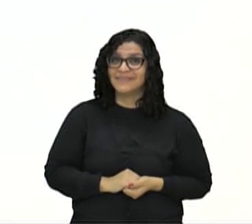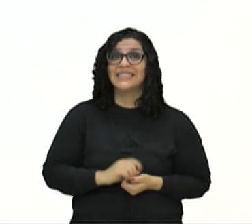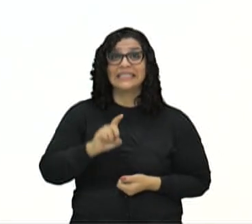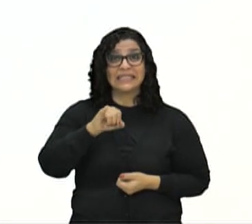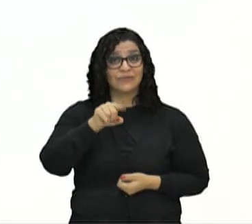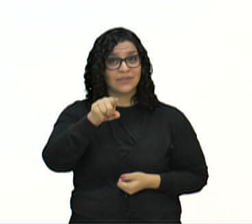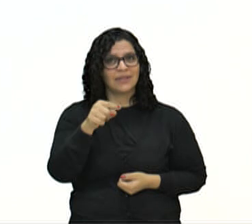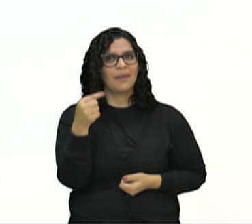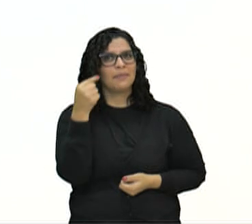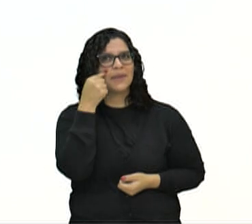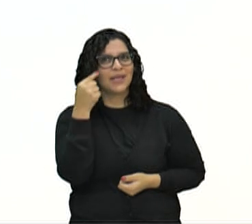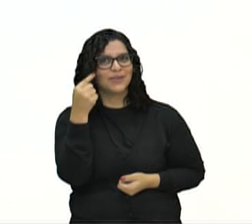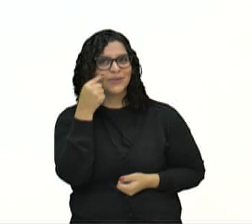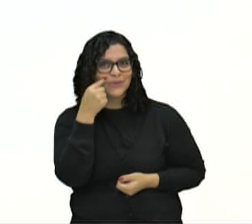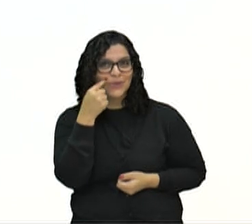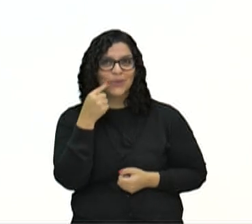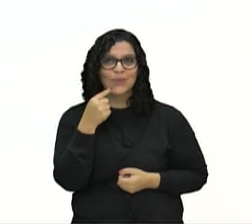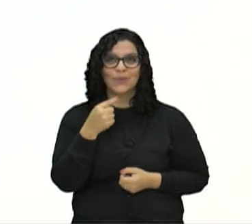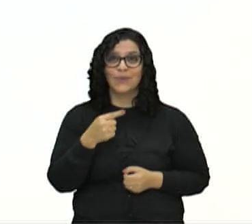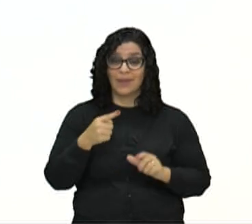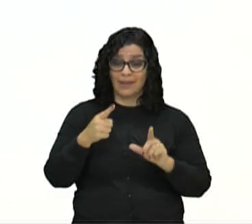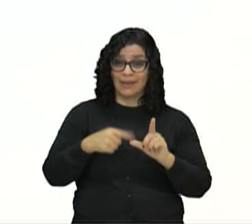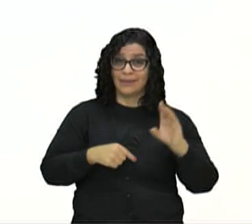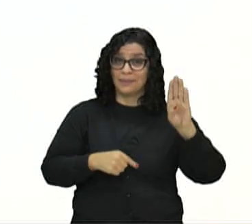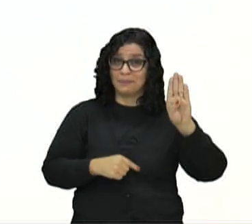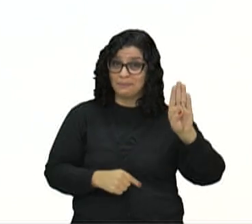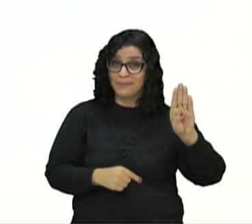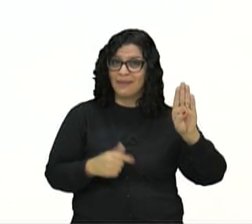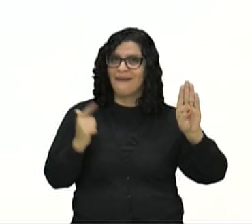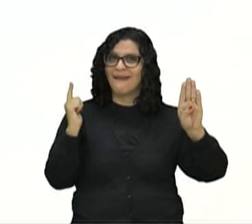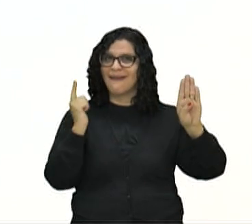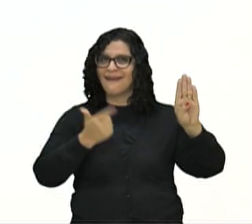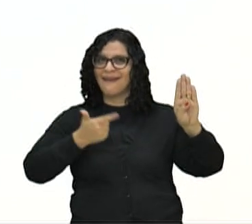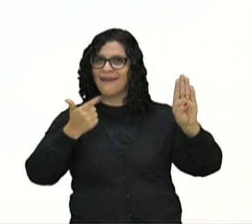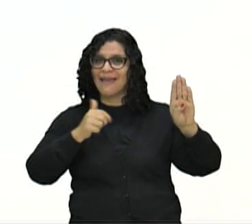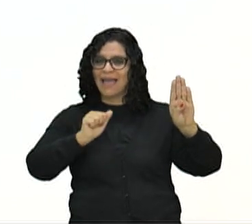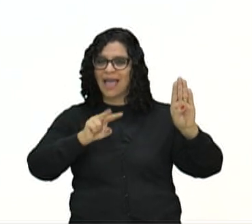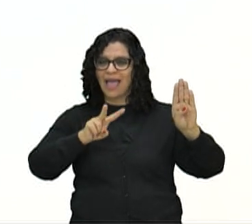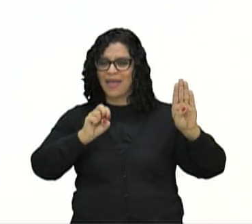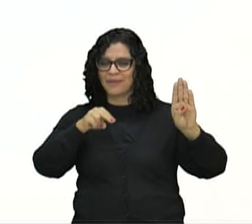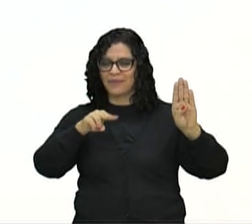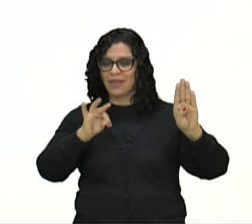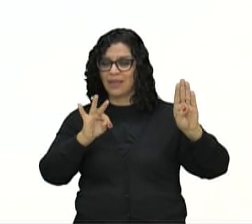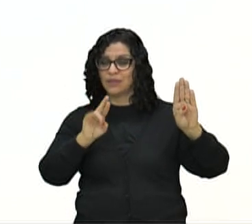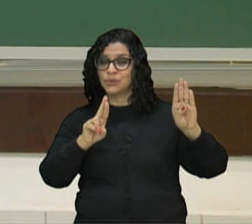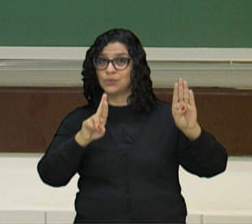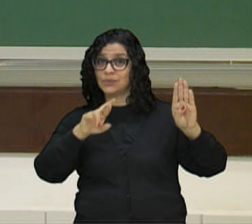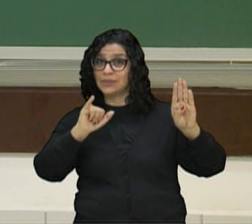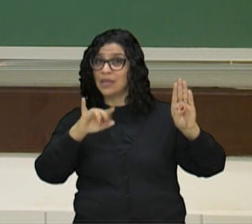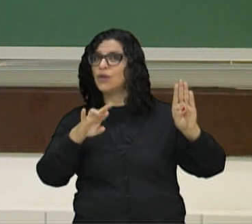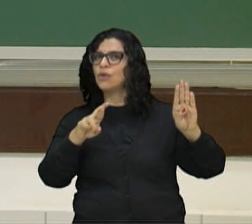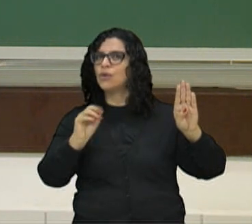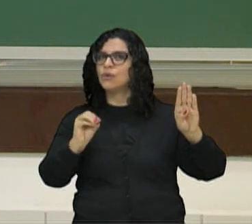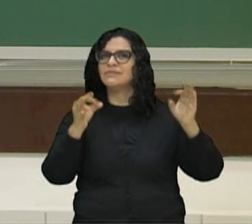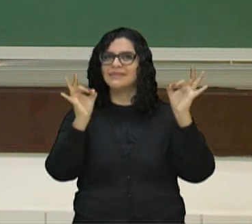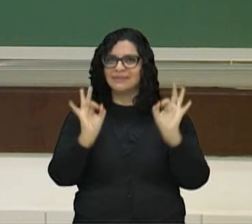Se você pensou na resposta aventureiro, você acertou.